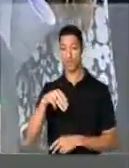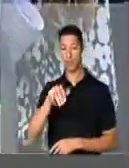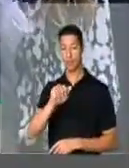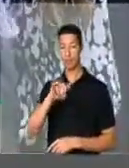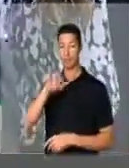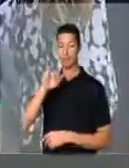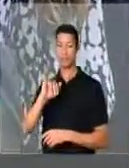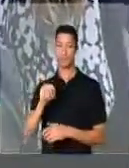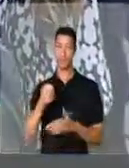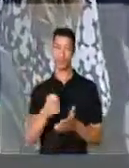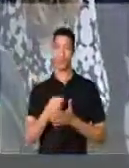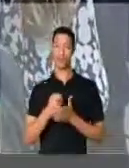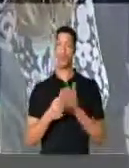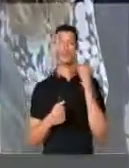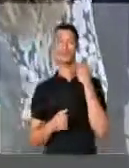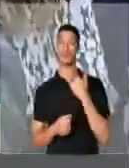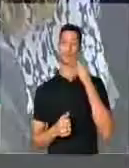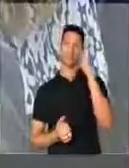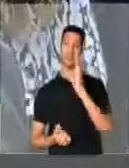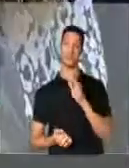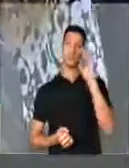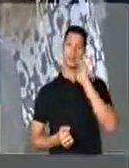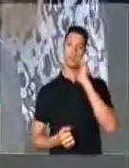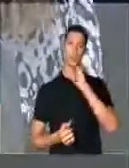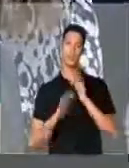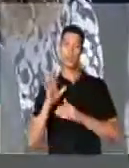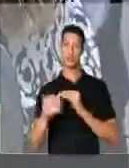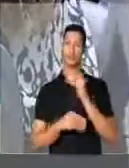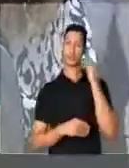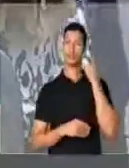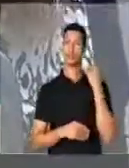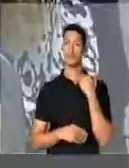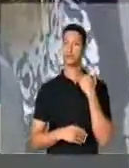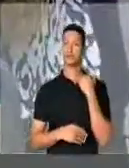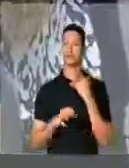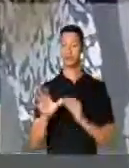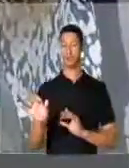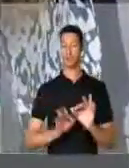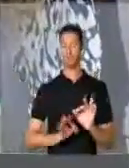Mairi e cobrar do Banco do Brasil rapidamente colocar o banco em funcionamento.